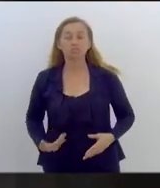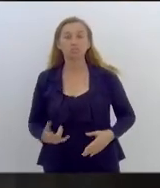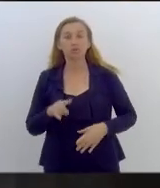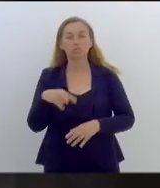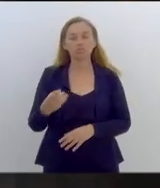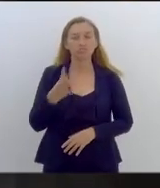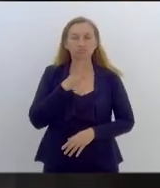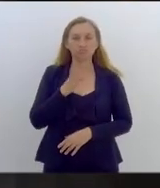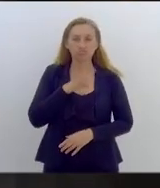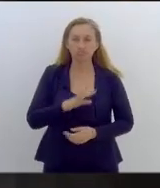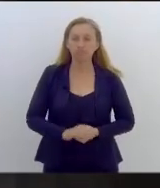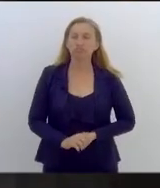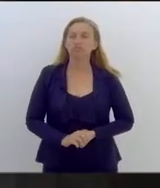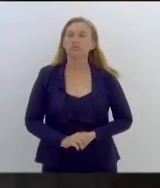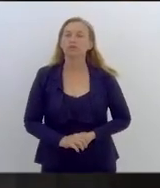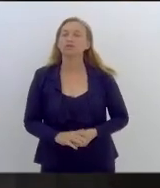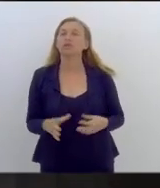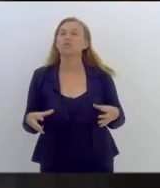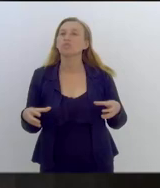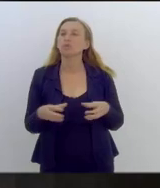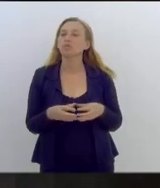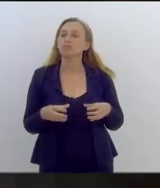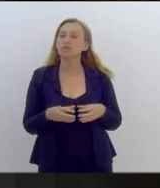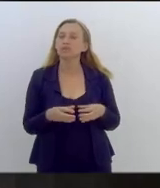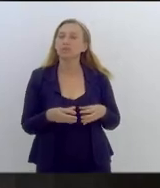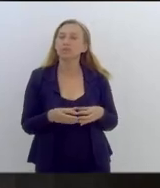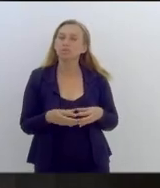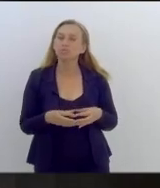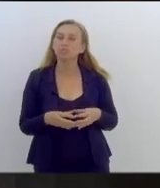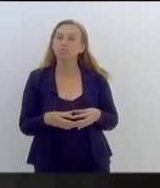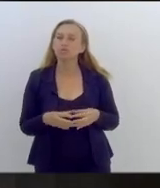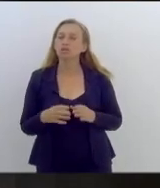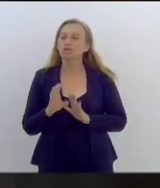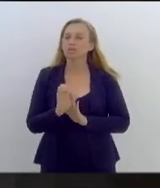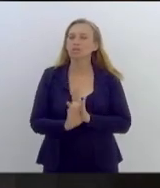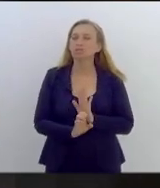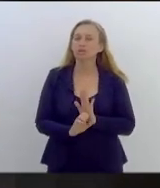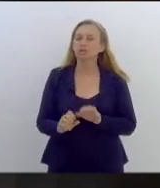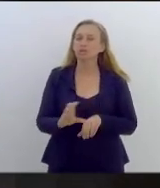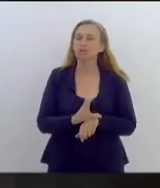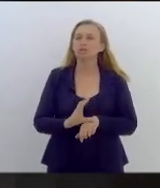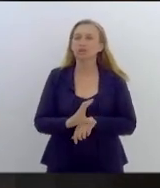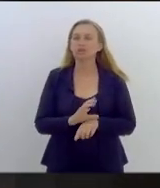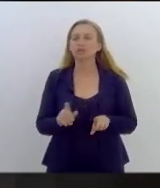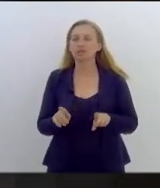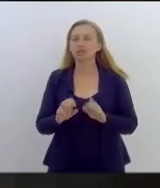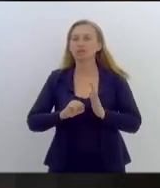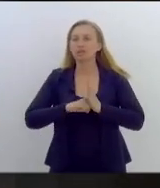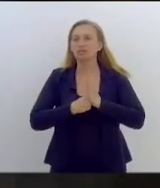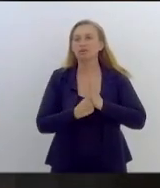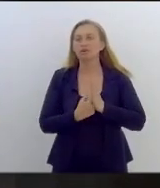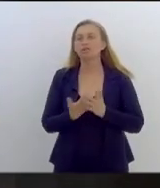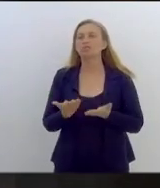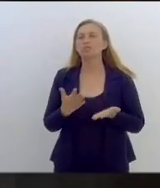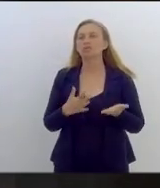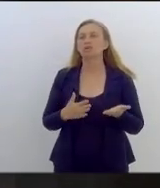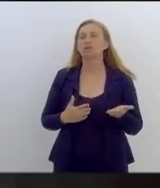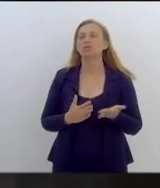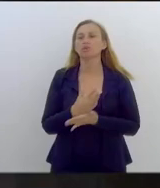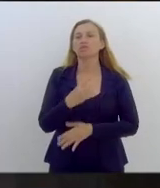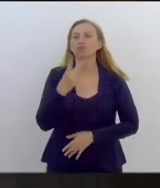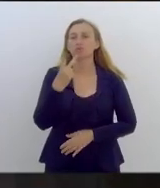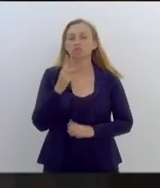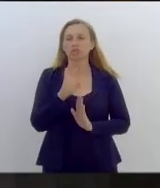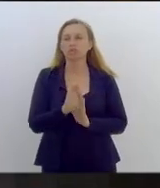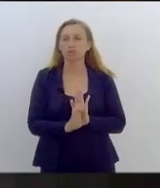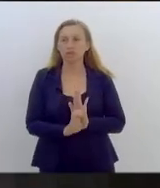bacana. Na Comissão de Emendas Constitucionais e Vetos, foram aprovadas duas emendas